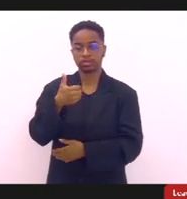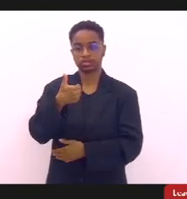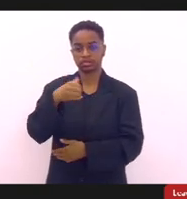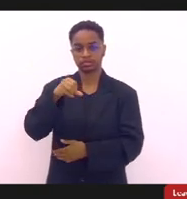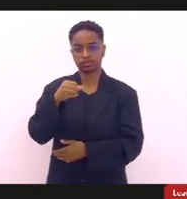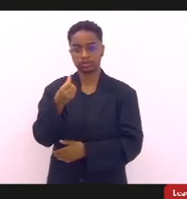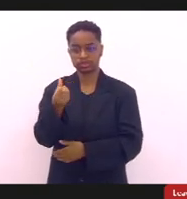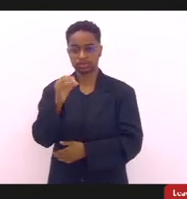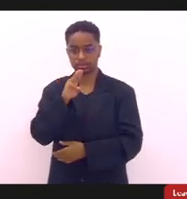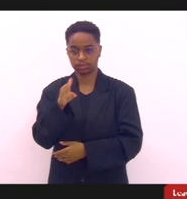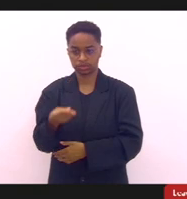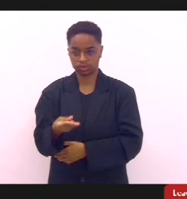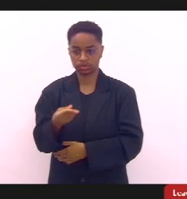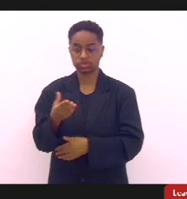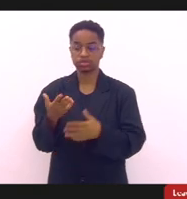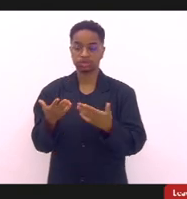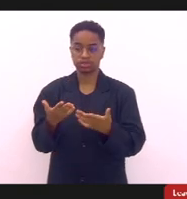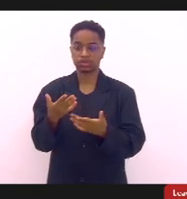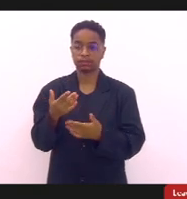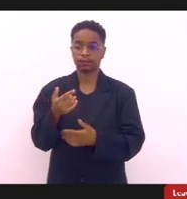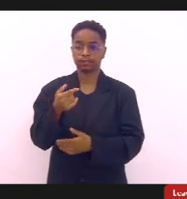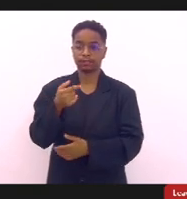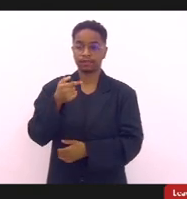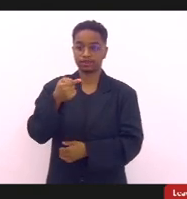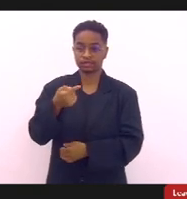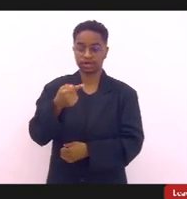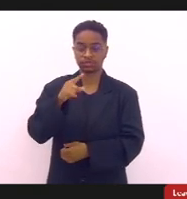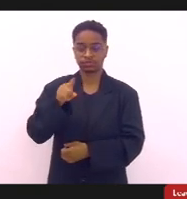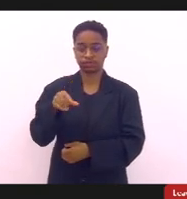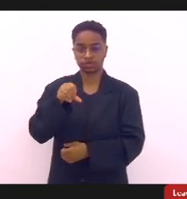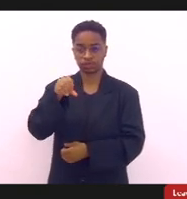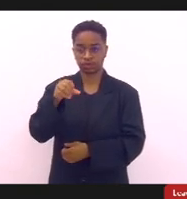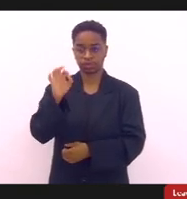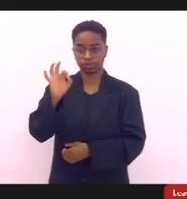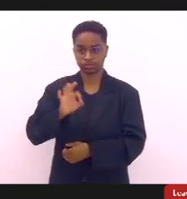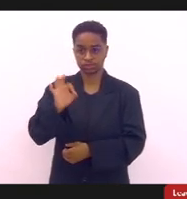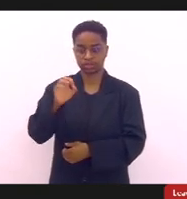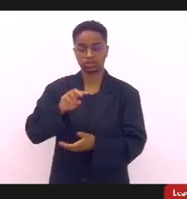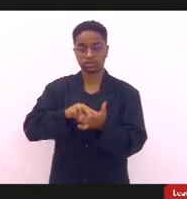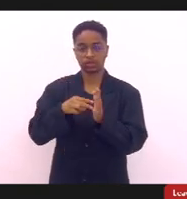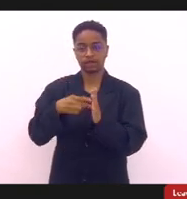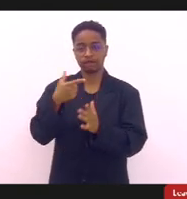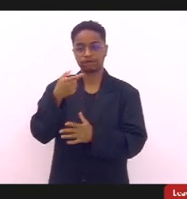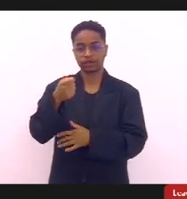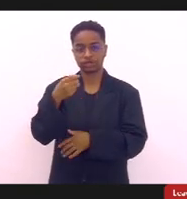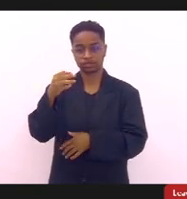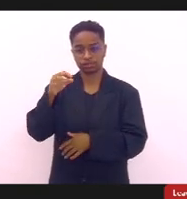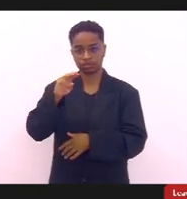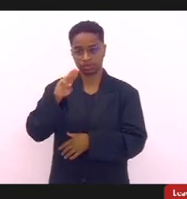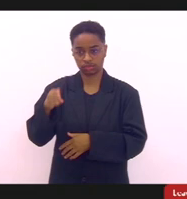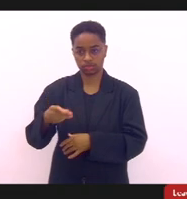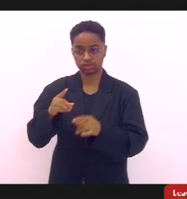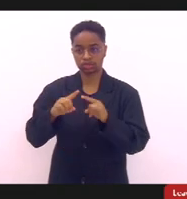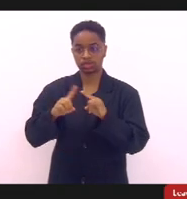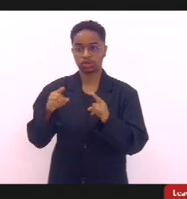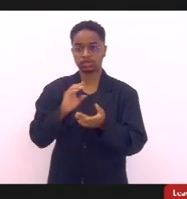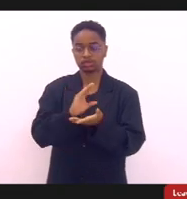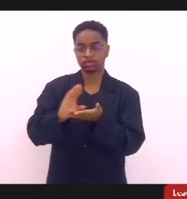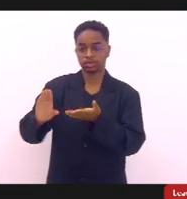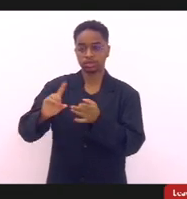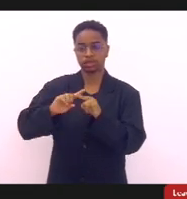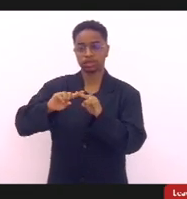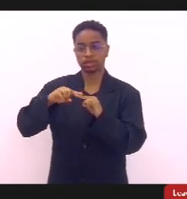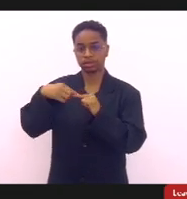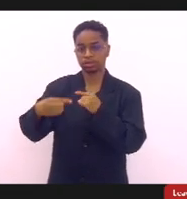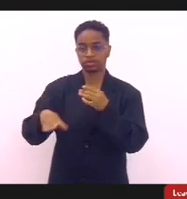7,9%, na verdade, são 20 milhões, a gente repassou um total de 19 milhões, depois complementou com R$ 500 mil, porque houve um